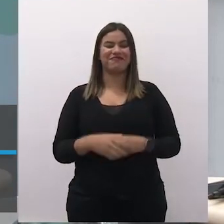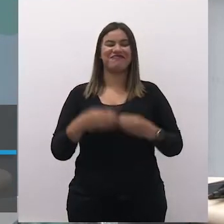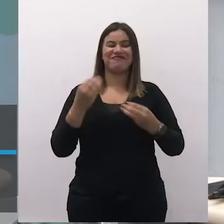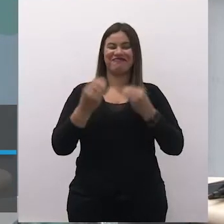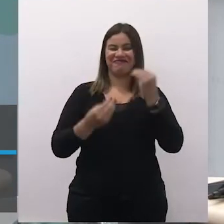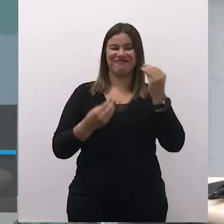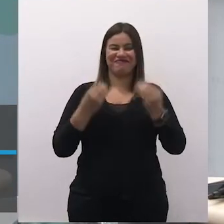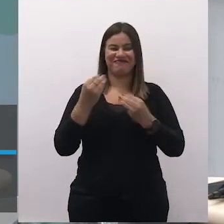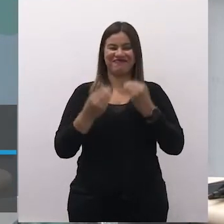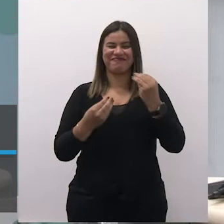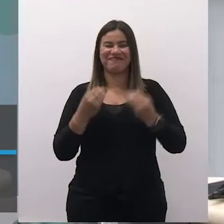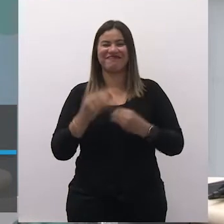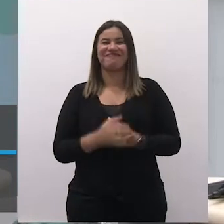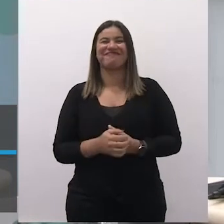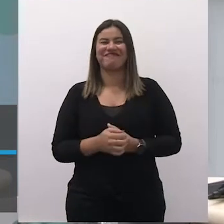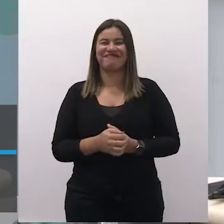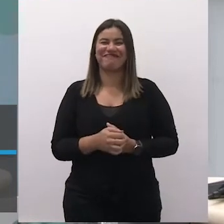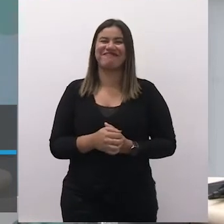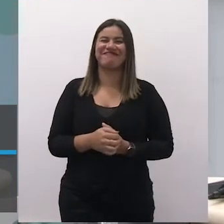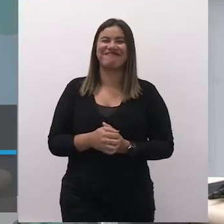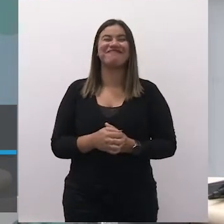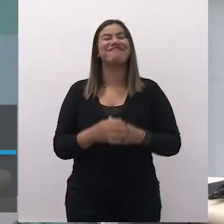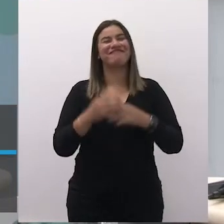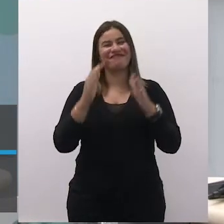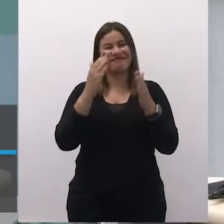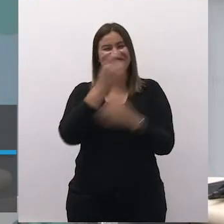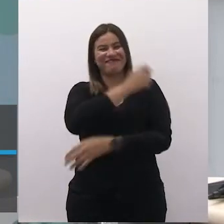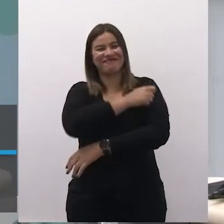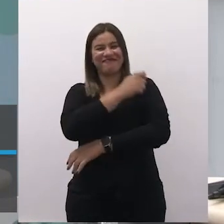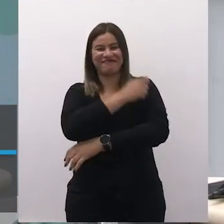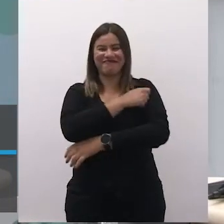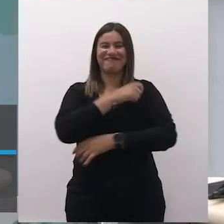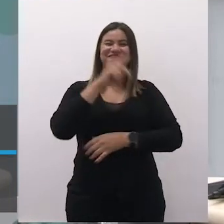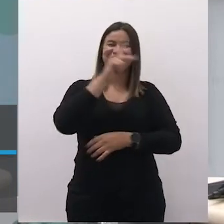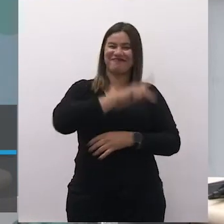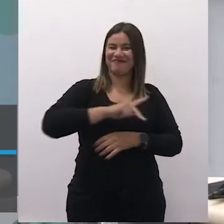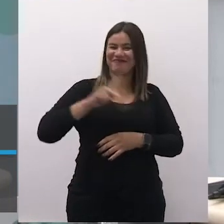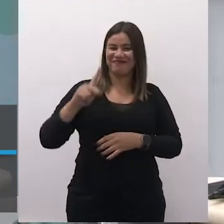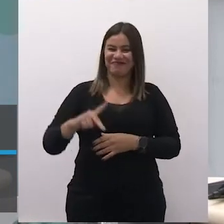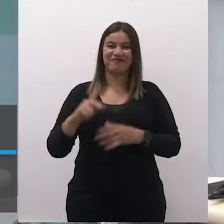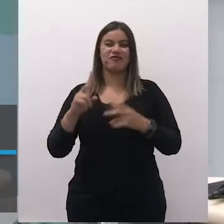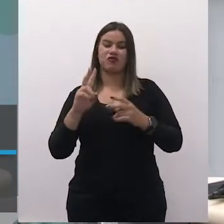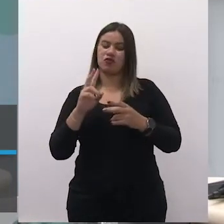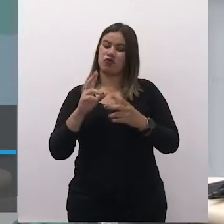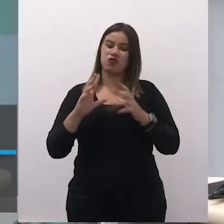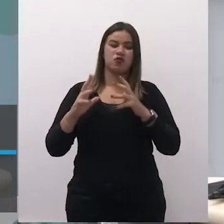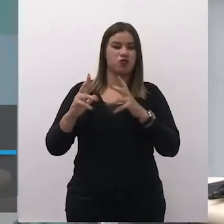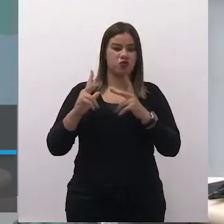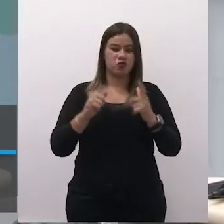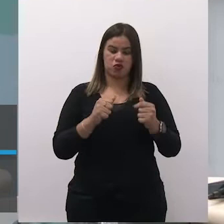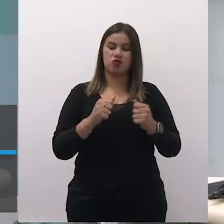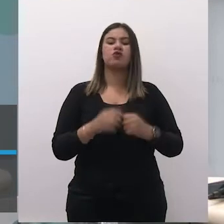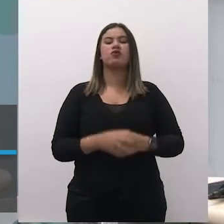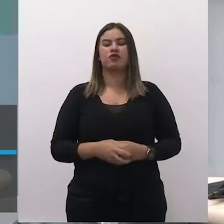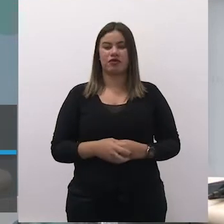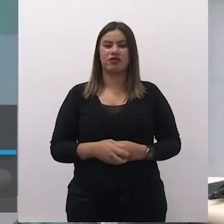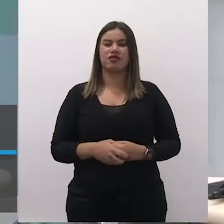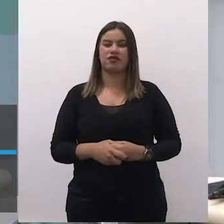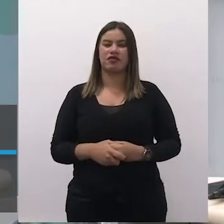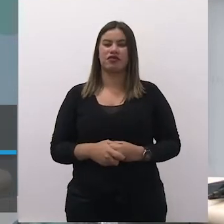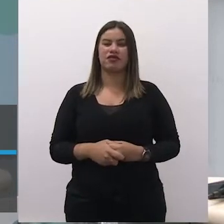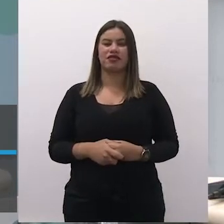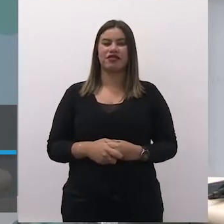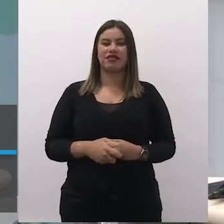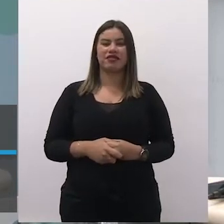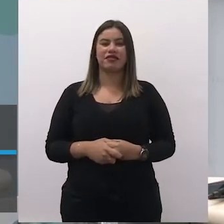dizer. Entre estudantes, professores e entre os pares também, entre estudantes com estudantes e